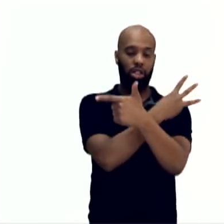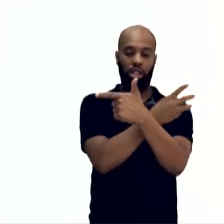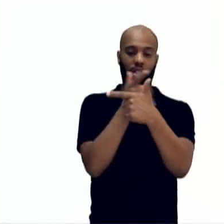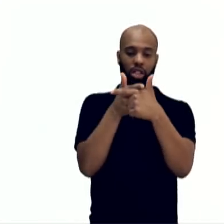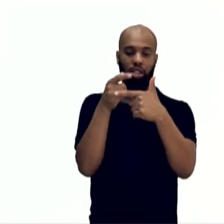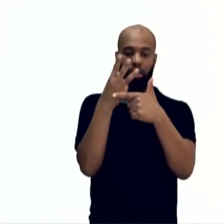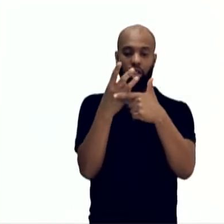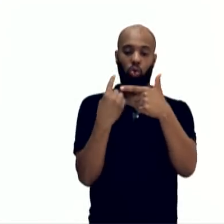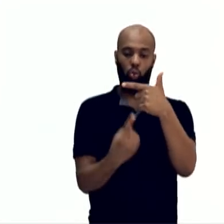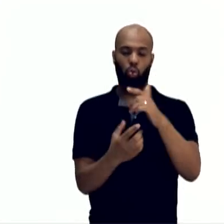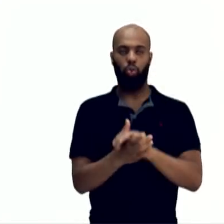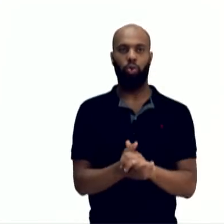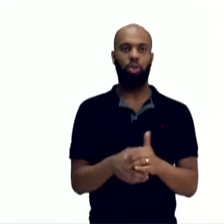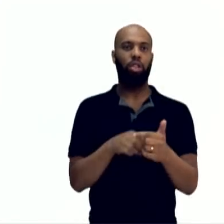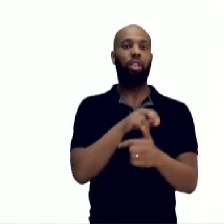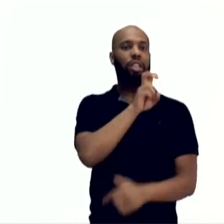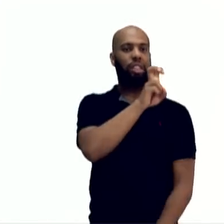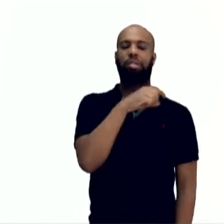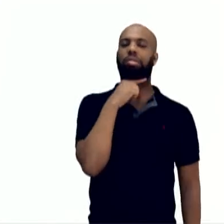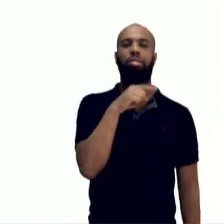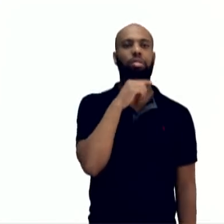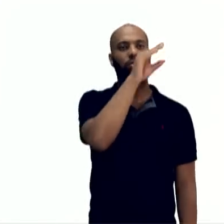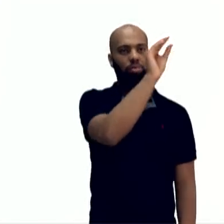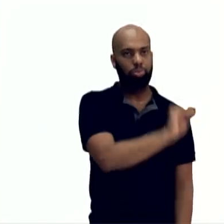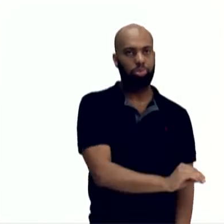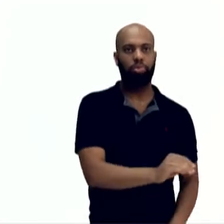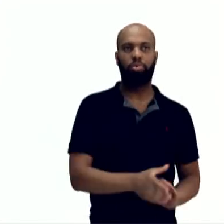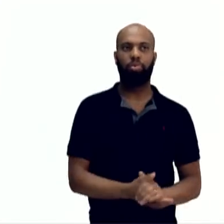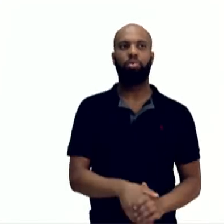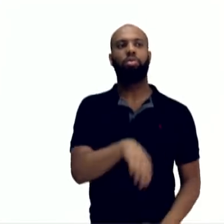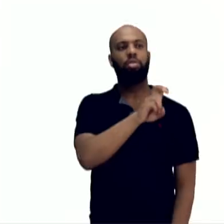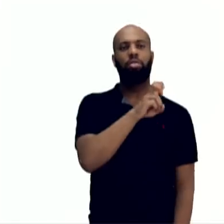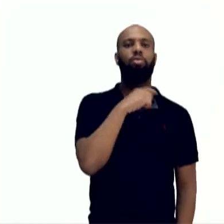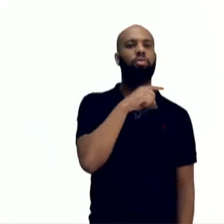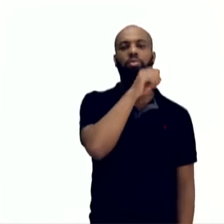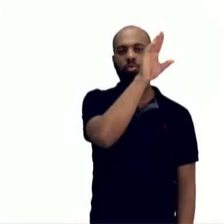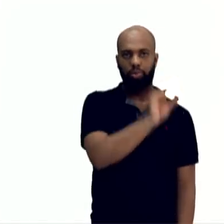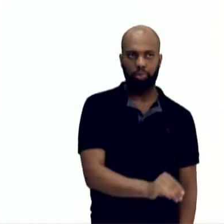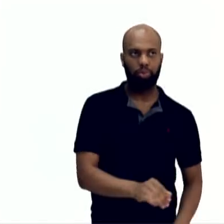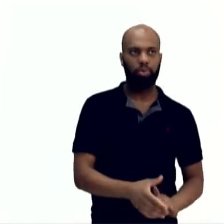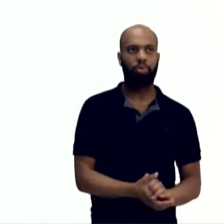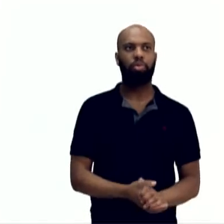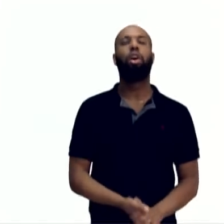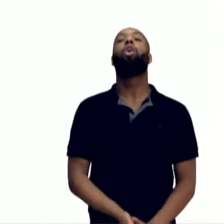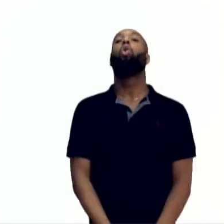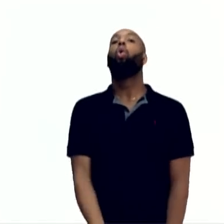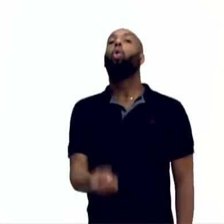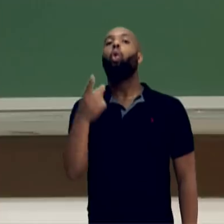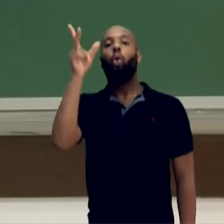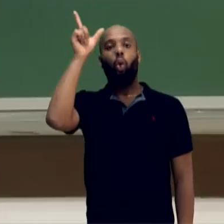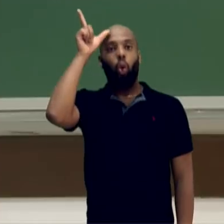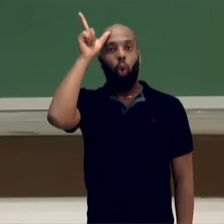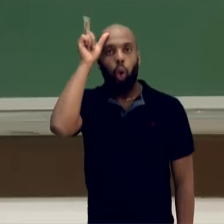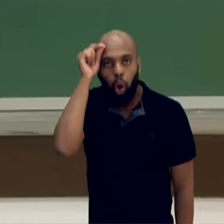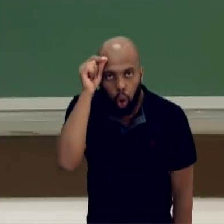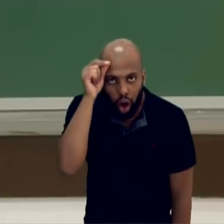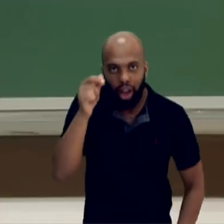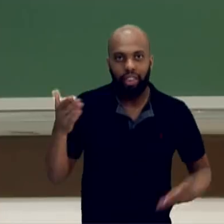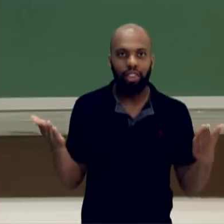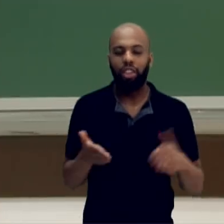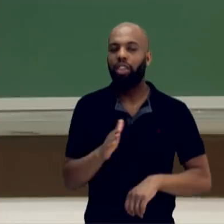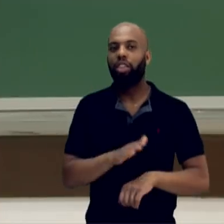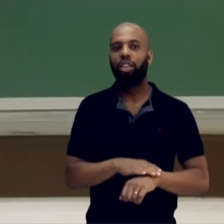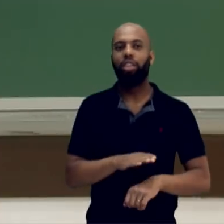1. O 5 não é possível, abaixa. O 5 não é possível, abaixa. Até que, enfim, chegou a hora